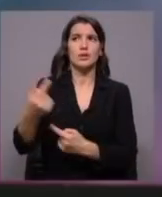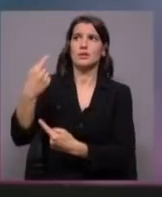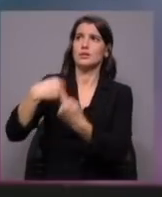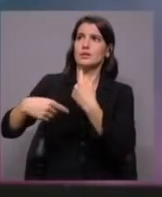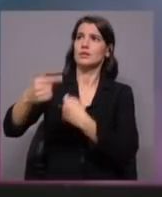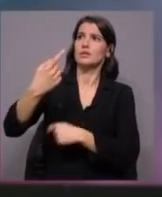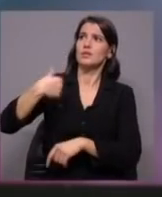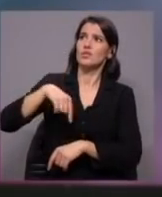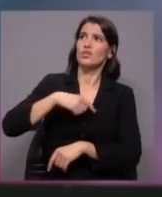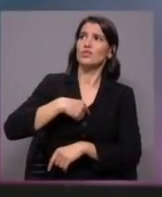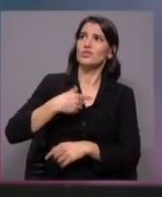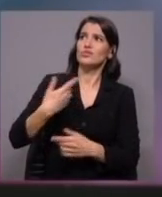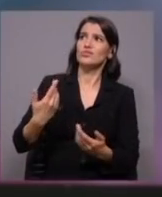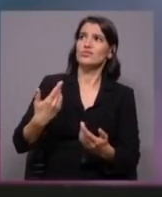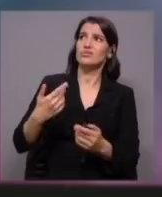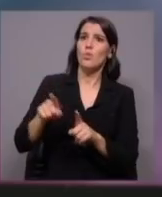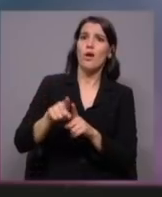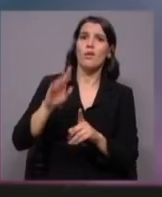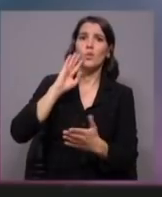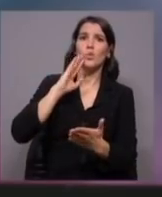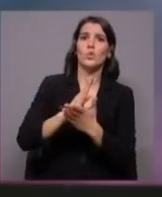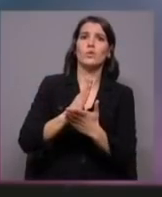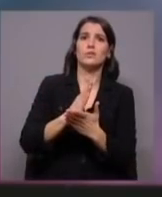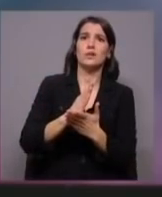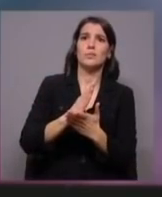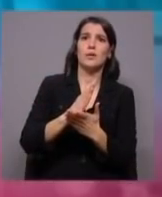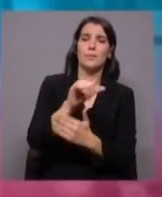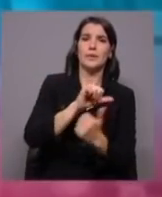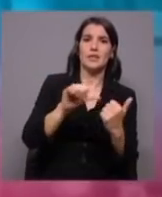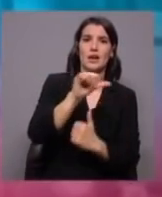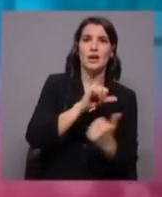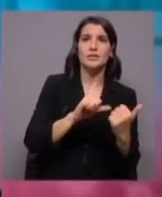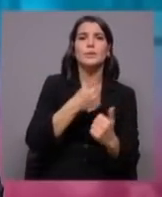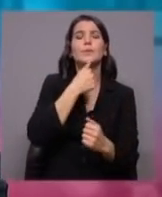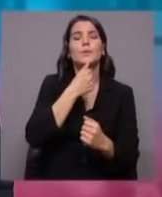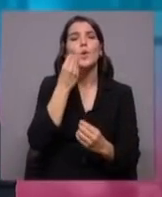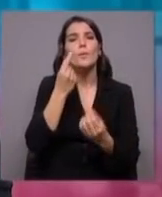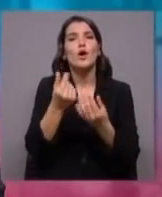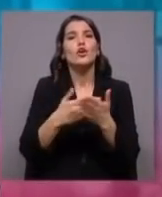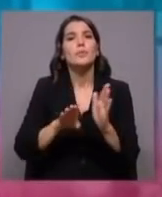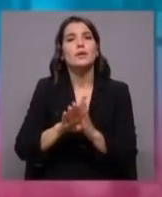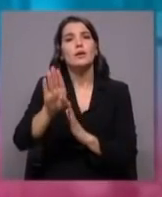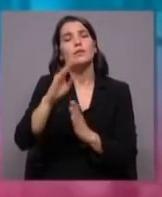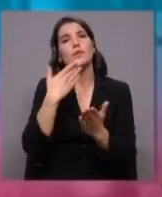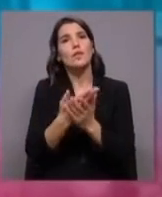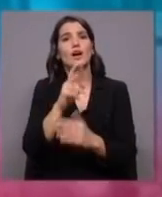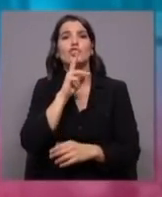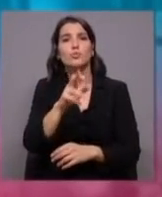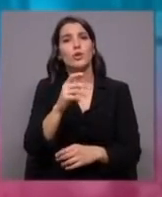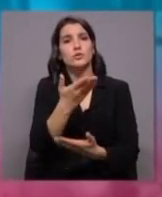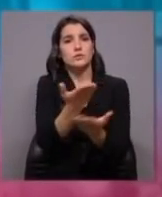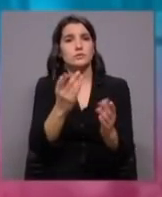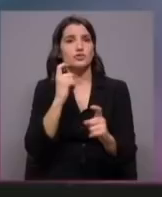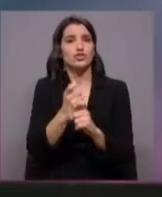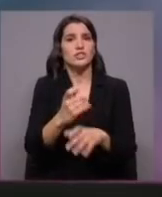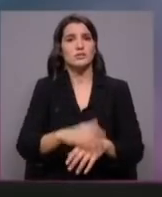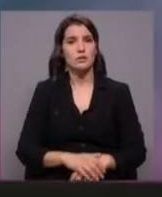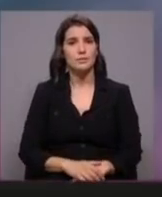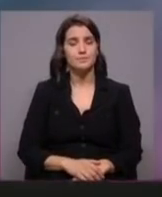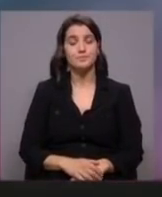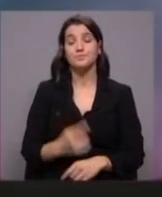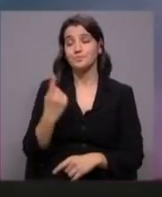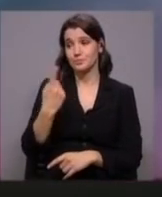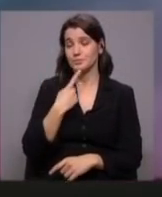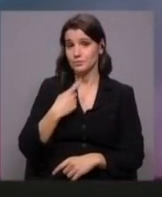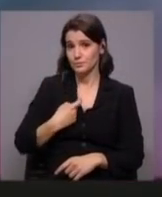indo para a cauda da Europa? Como é que se coloca a economia a crescer para depois poder dar resposta a essas exigências? Uma das questões que o Dr. Rui